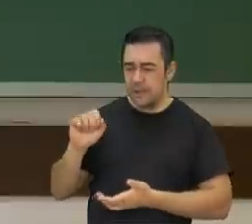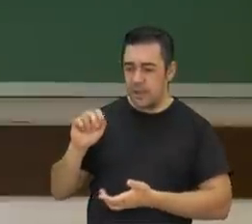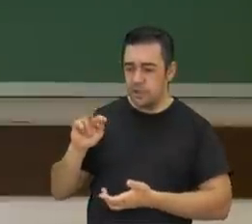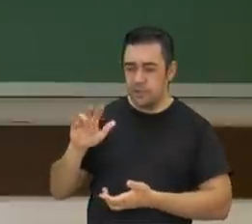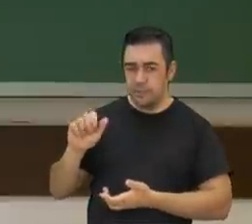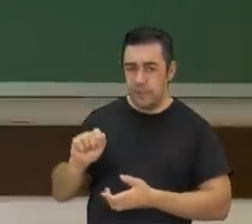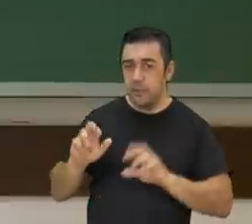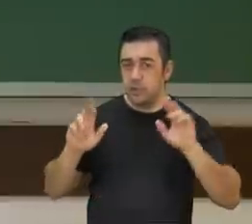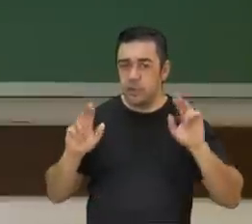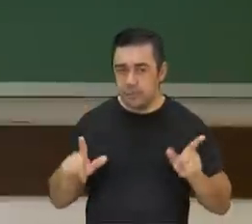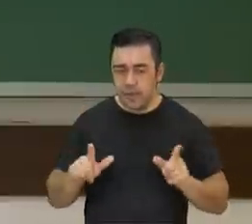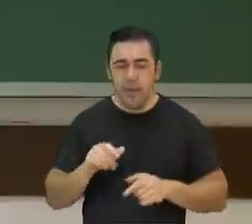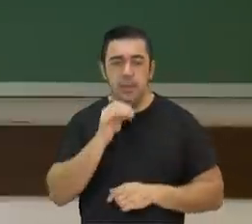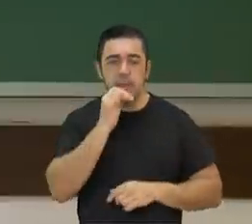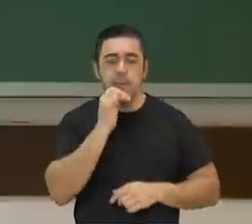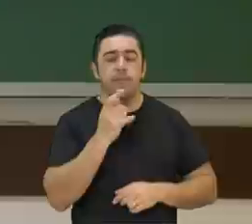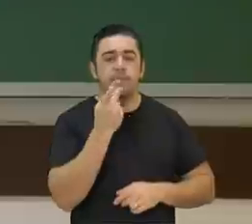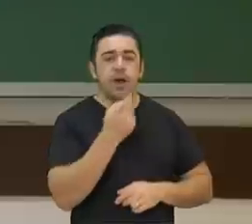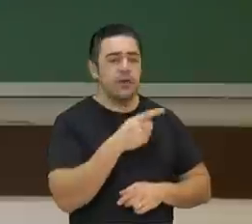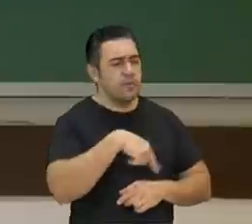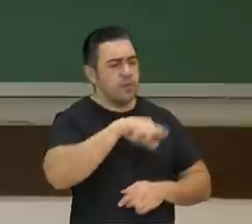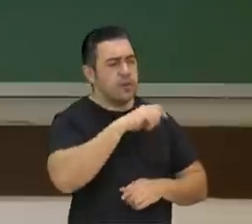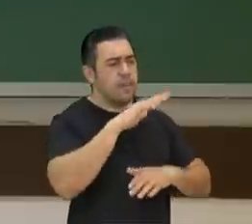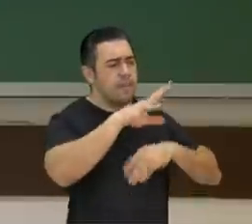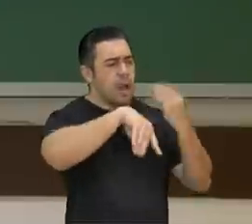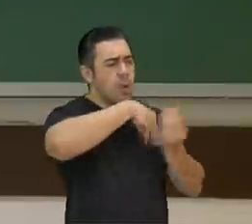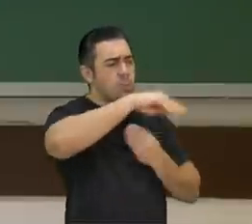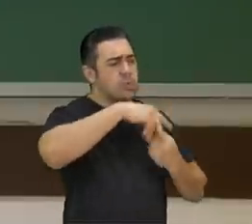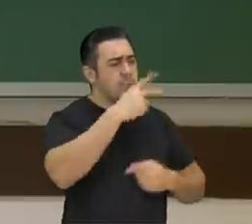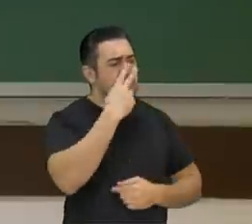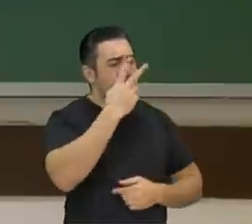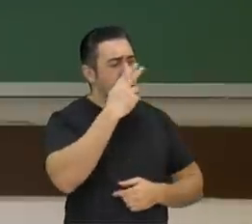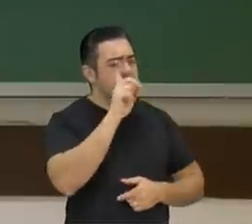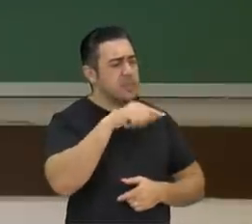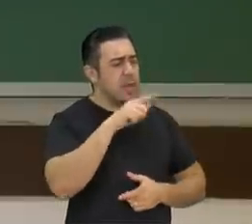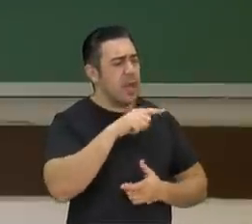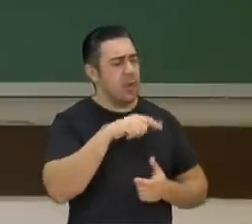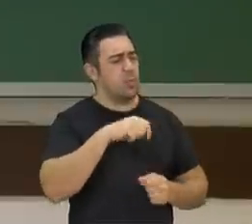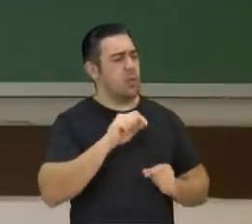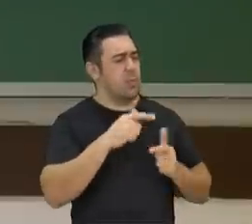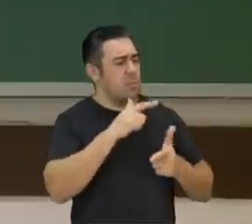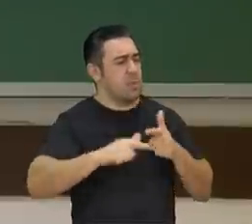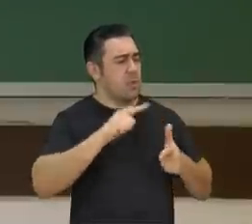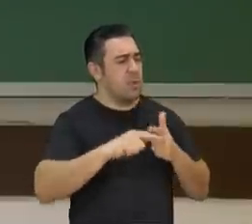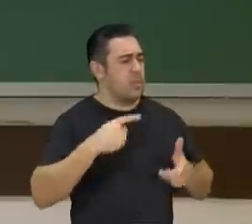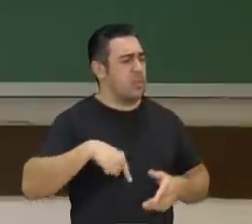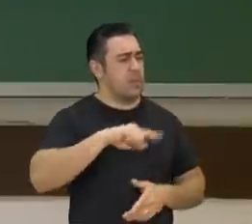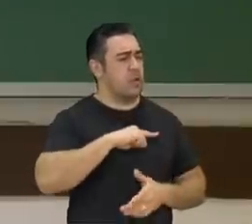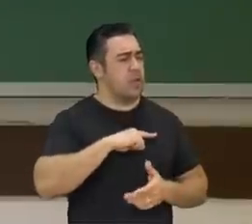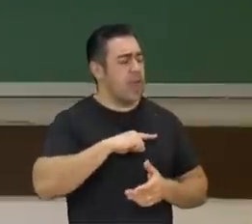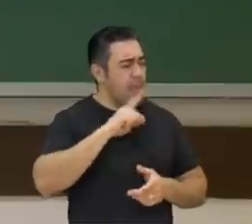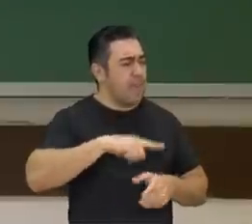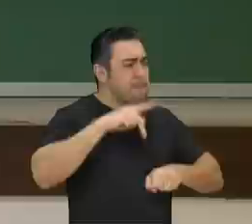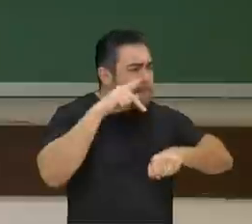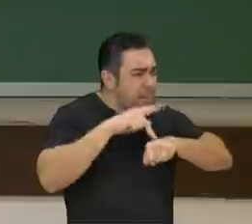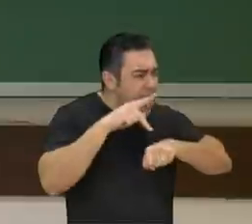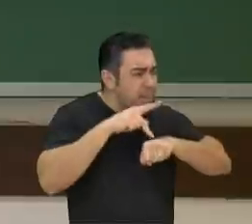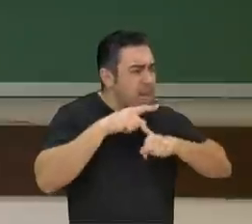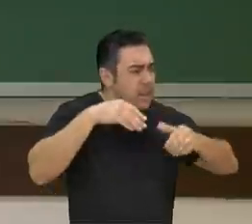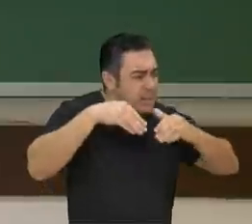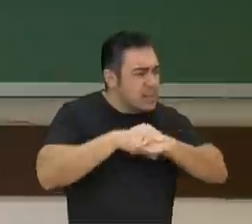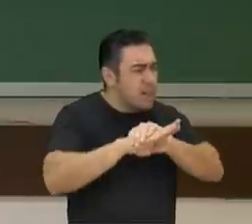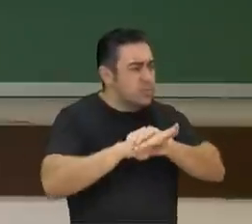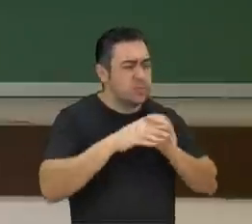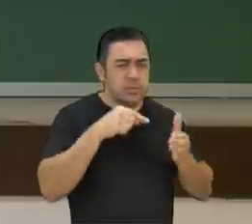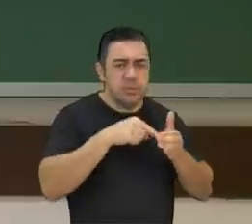a indisciplina na sala de aula constitui uma pedra no sapato dos professores e dos alunos que querem aprender. Né? Por quê?